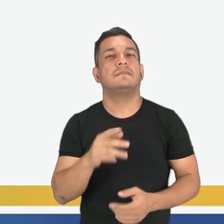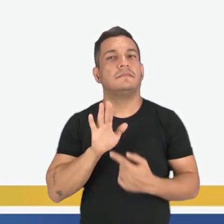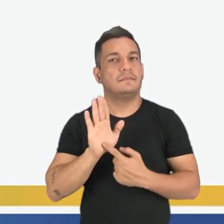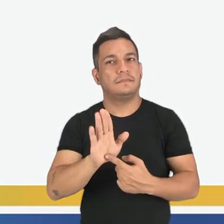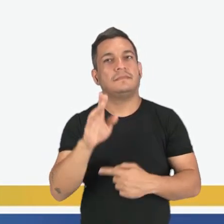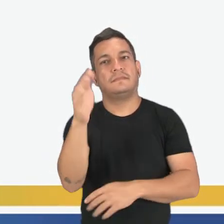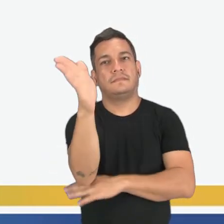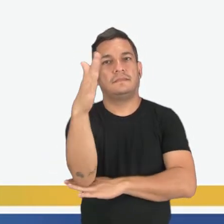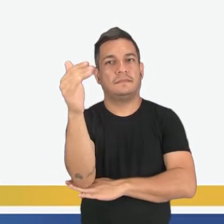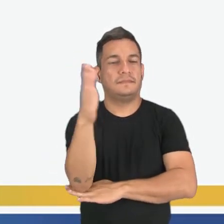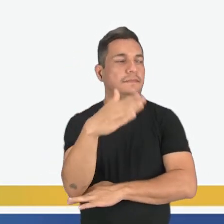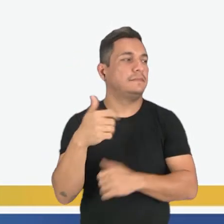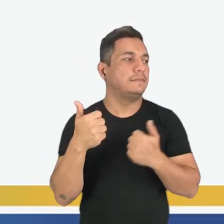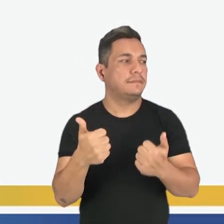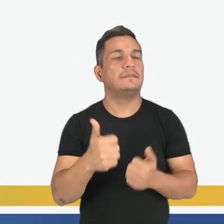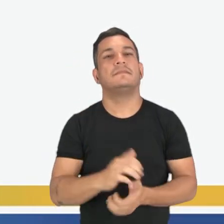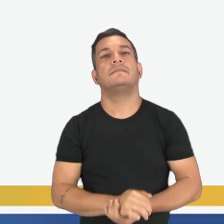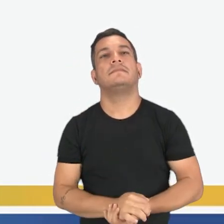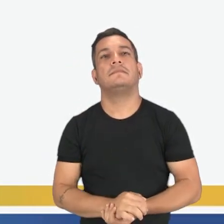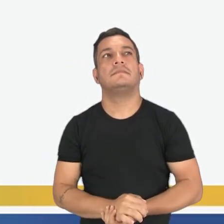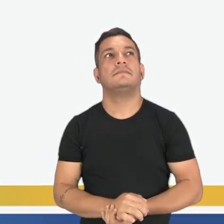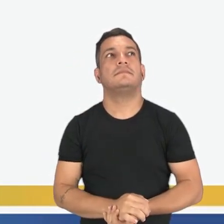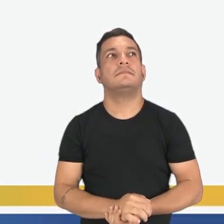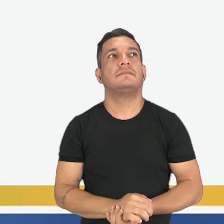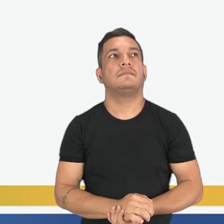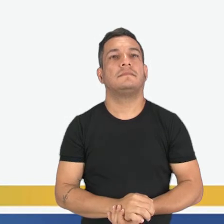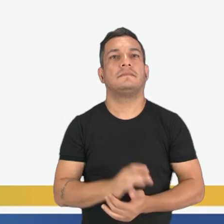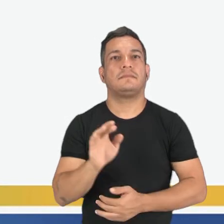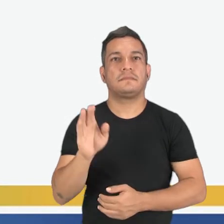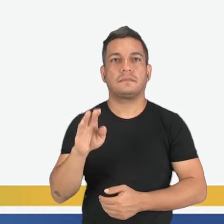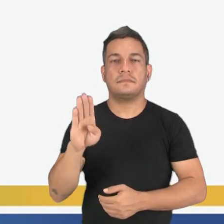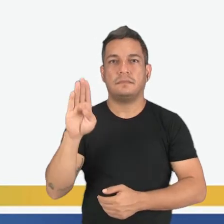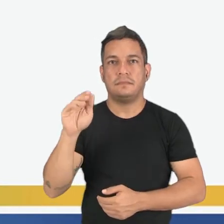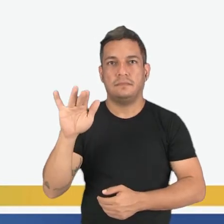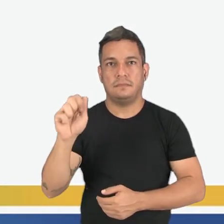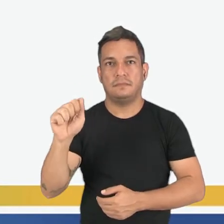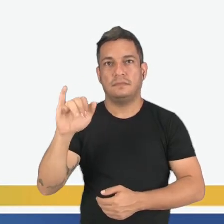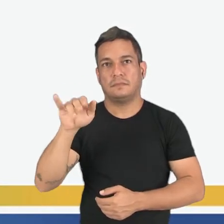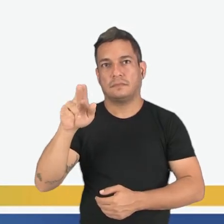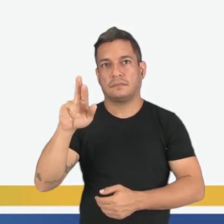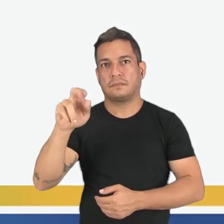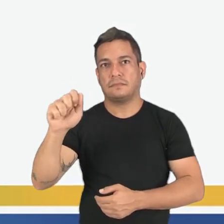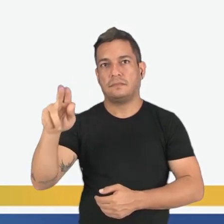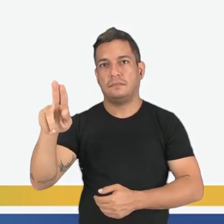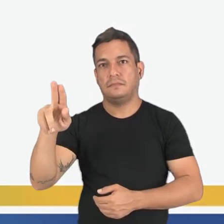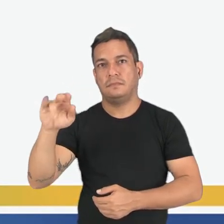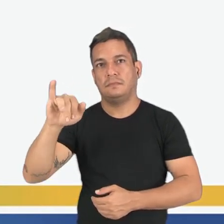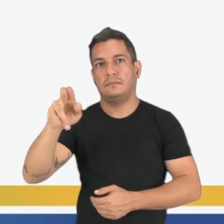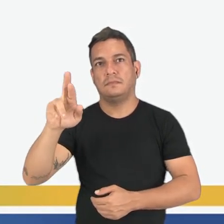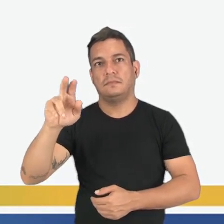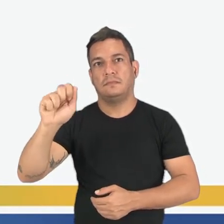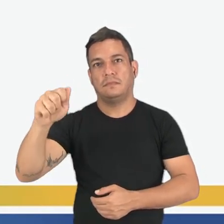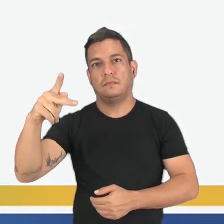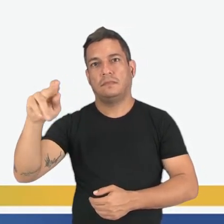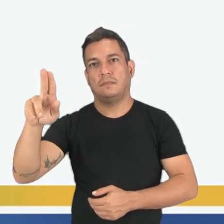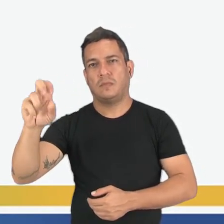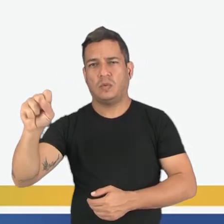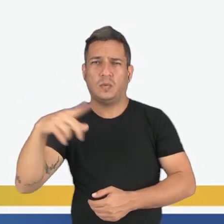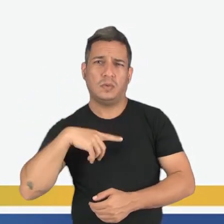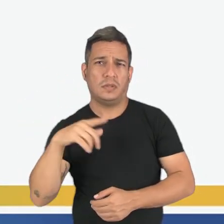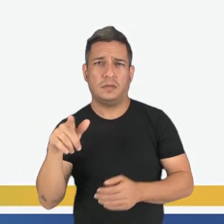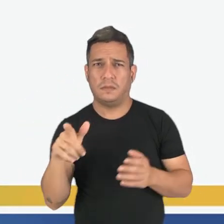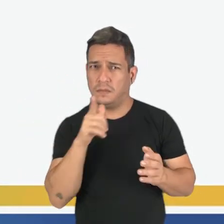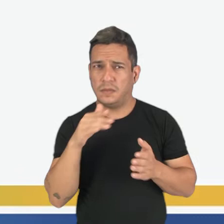na Gamileira? Muito bem! As bacias do Juruá e Purus não passam pelo território acreano. Não